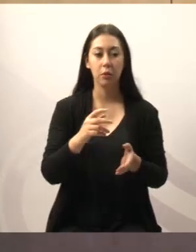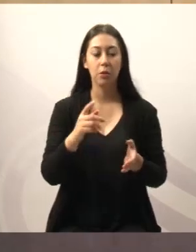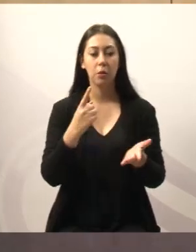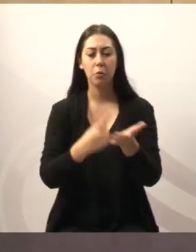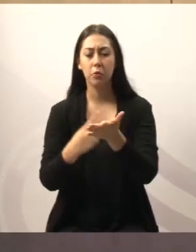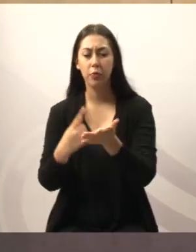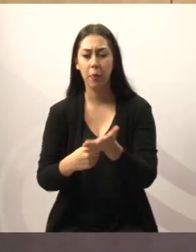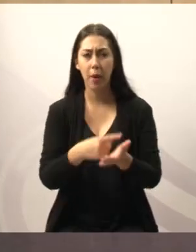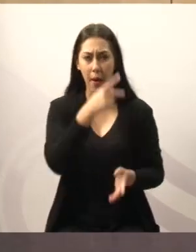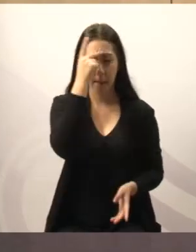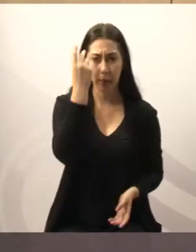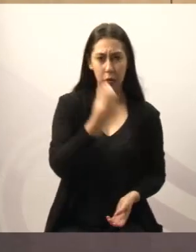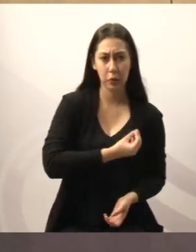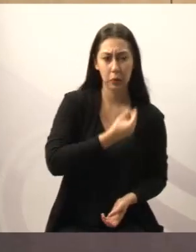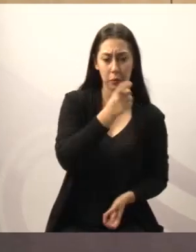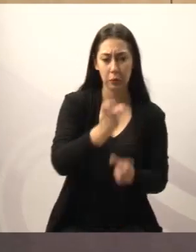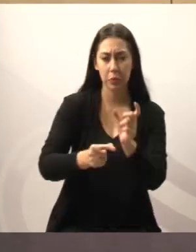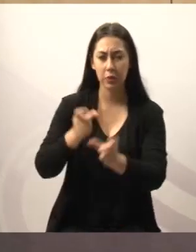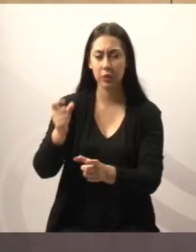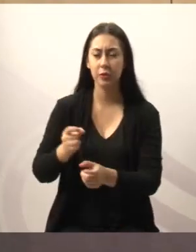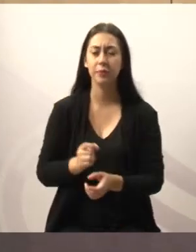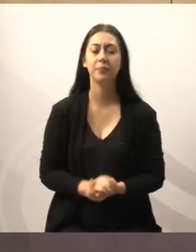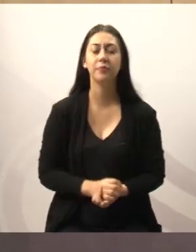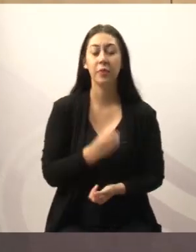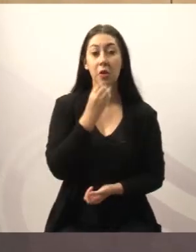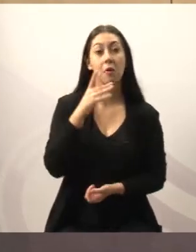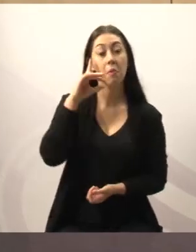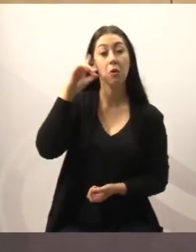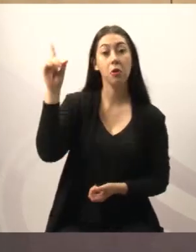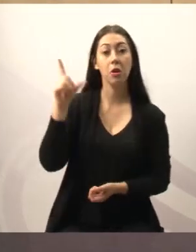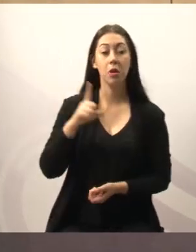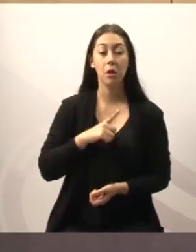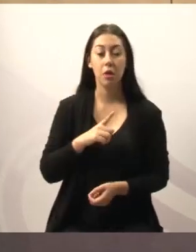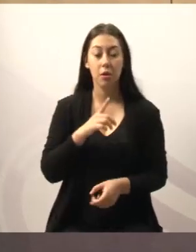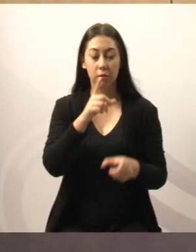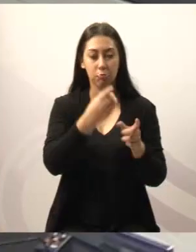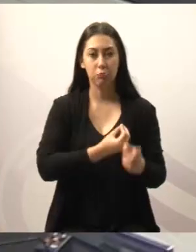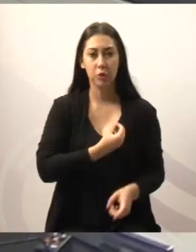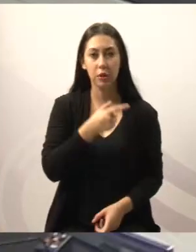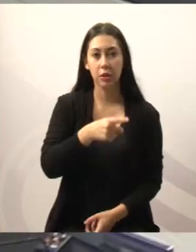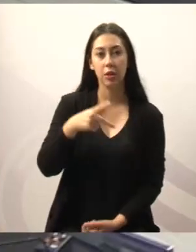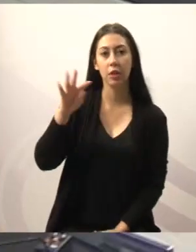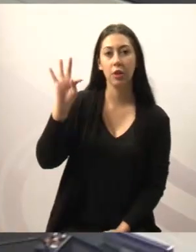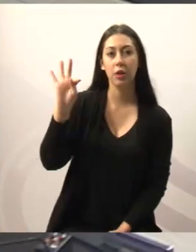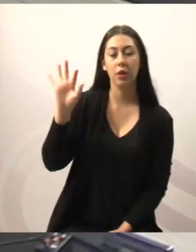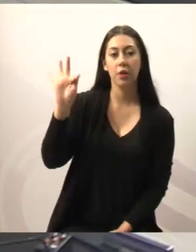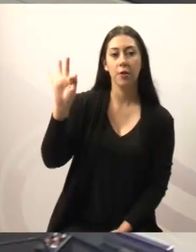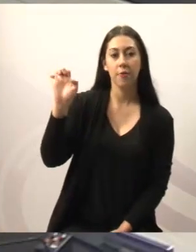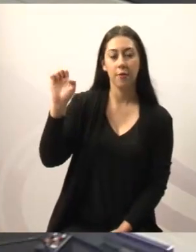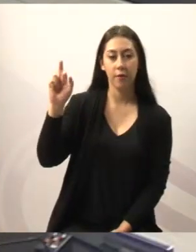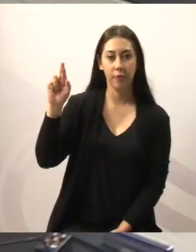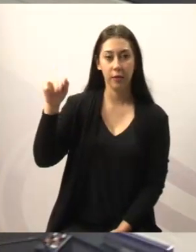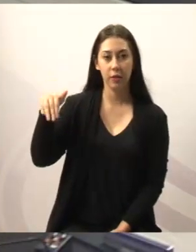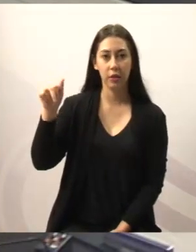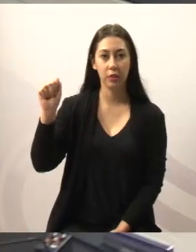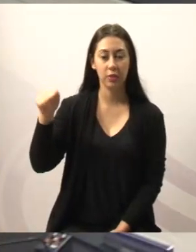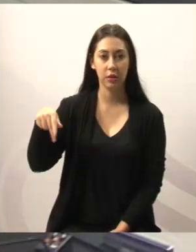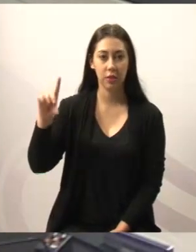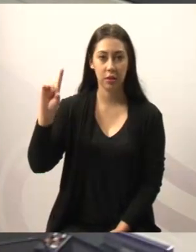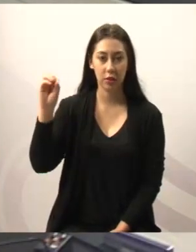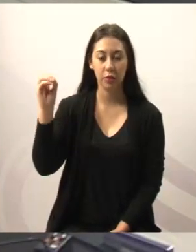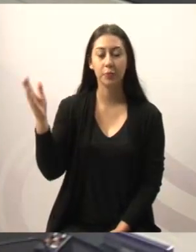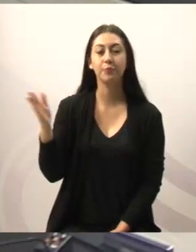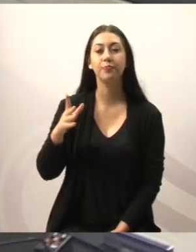Bom dia a todos. Estão presentes os vereadores Fernando da Ótica Original, Luiz